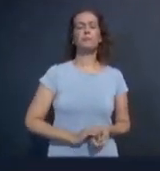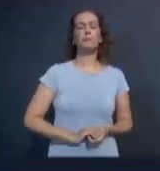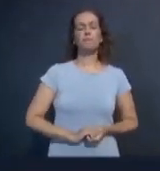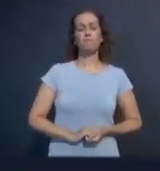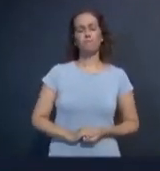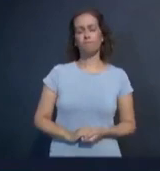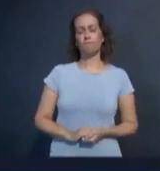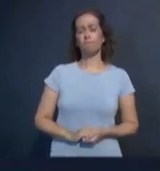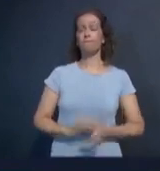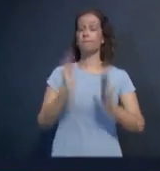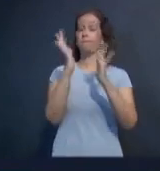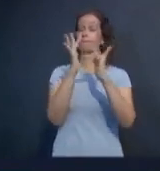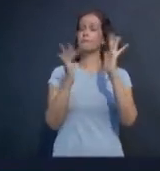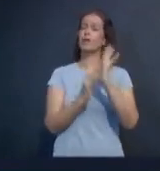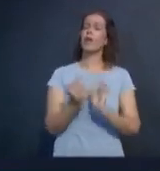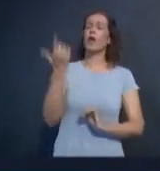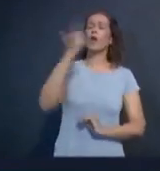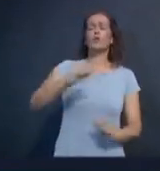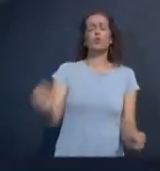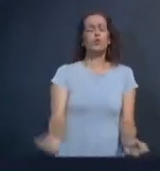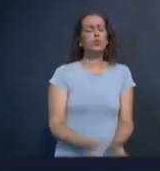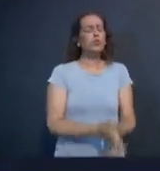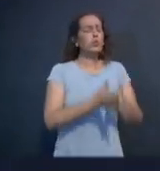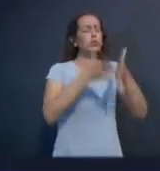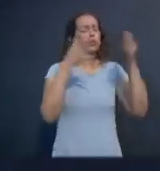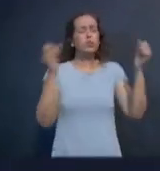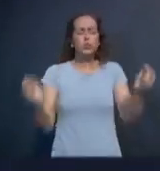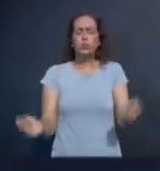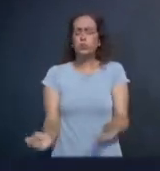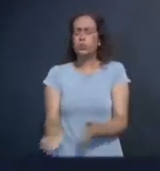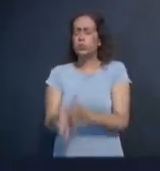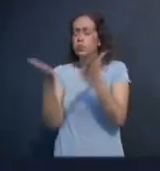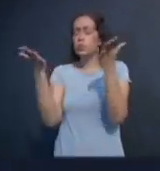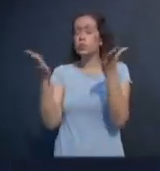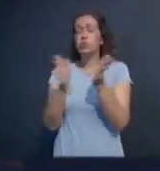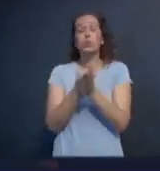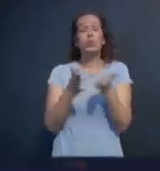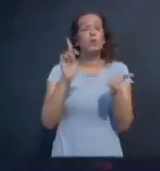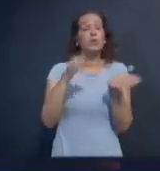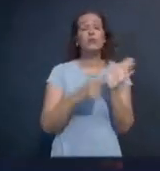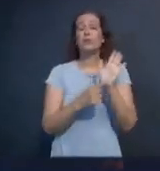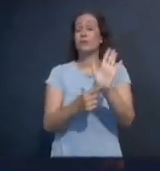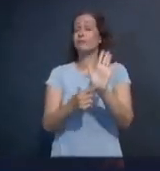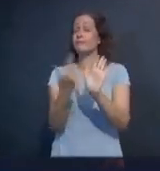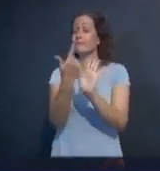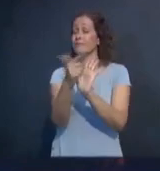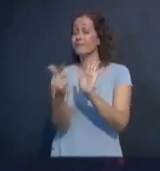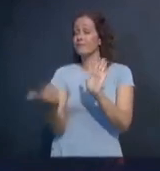Fez muitos outros sinais que não estão escritos aqui. Estes, porém,